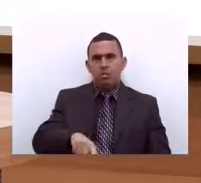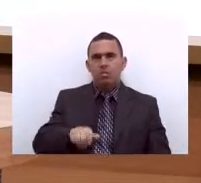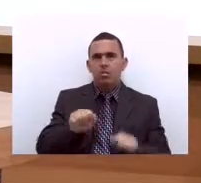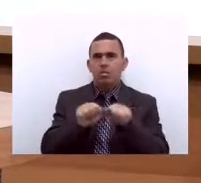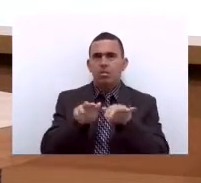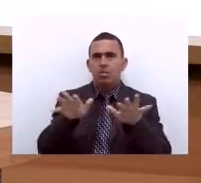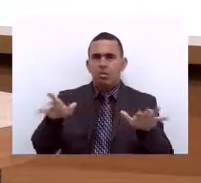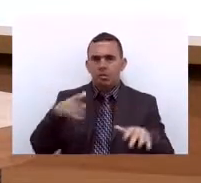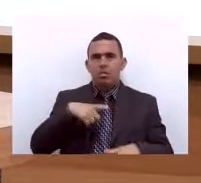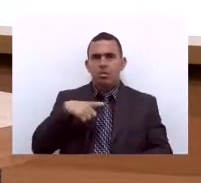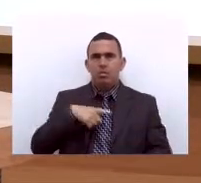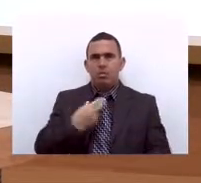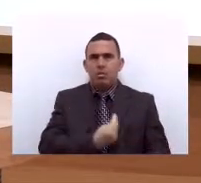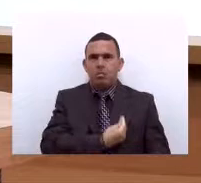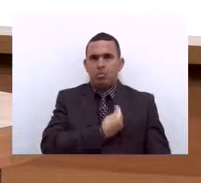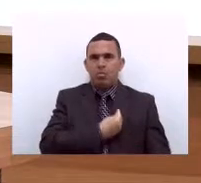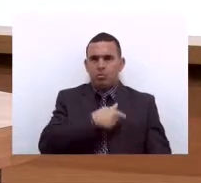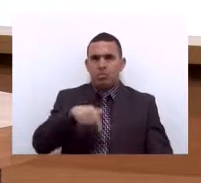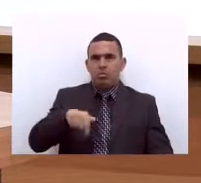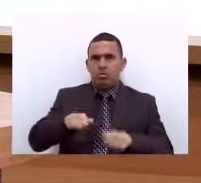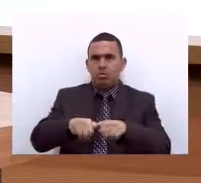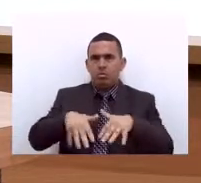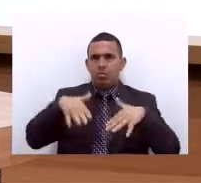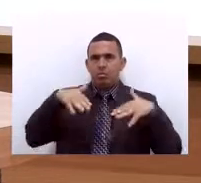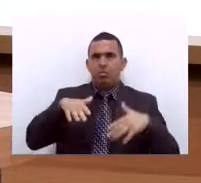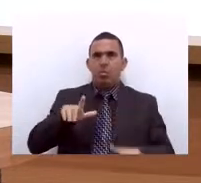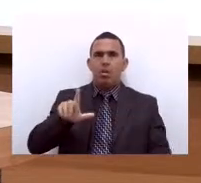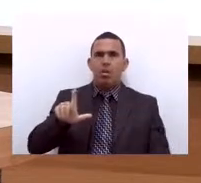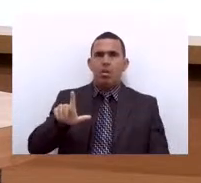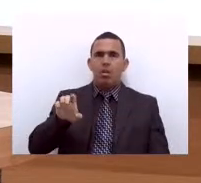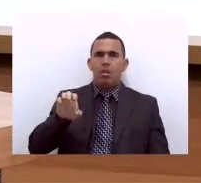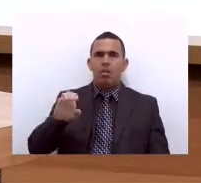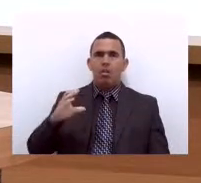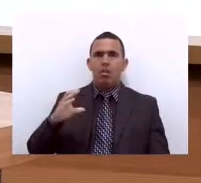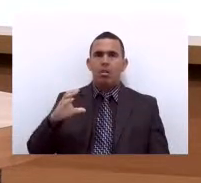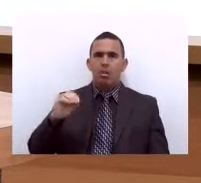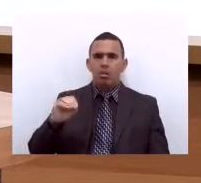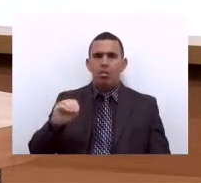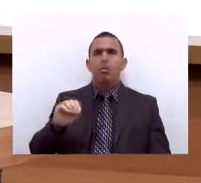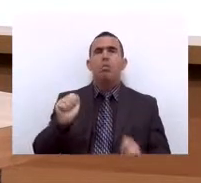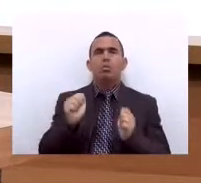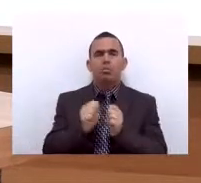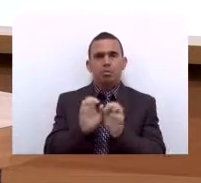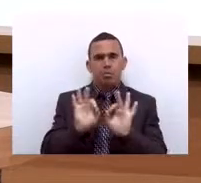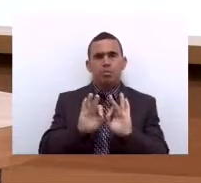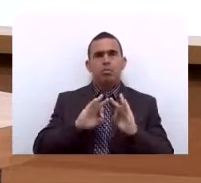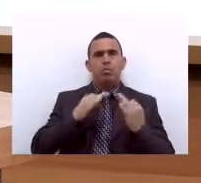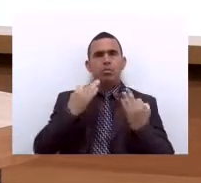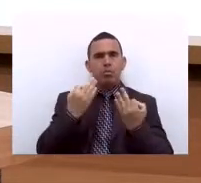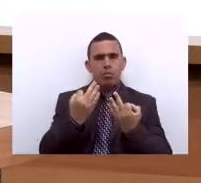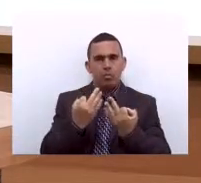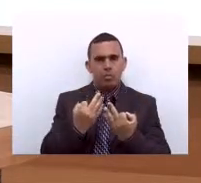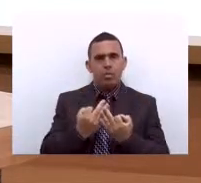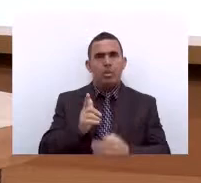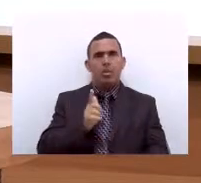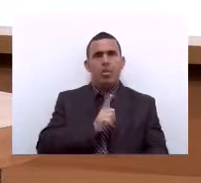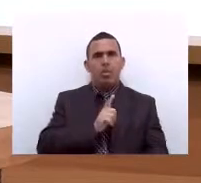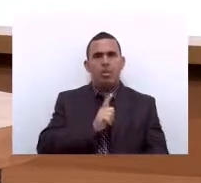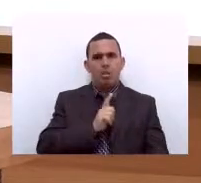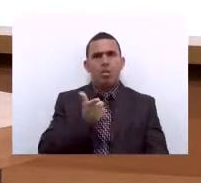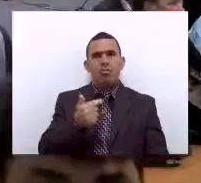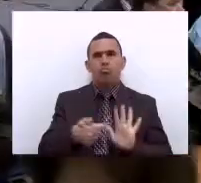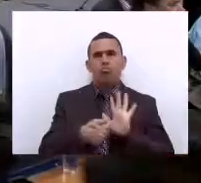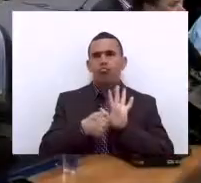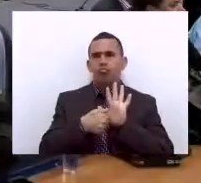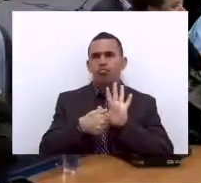no plenário, senhor presidente. O Leco, que é a família Possente, são realmente